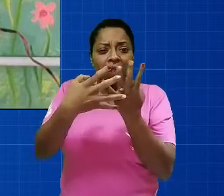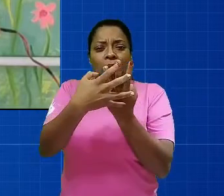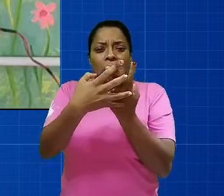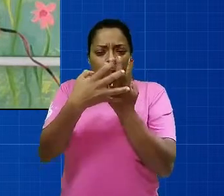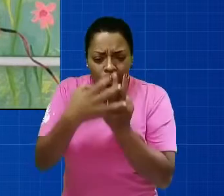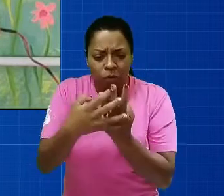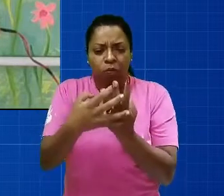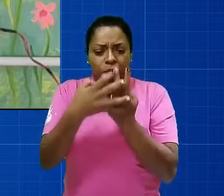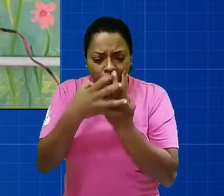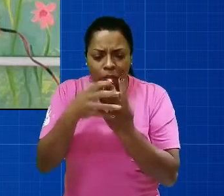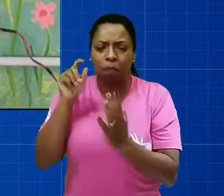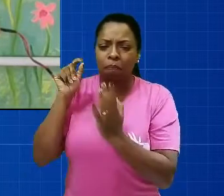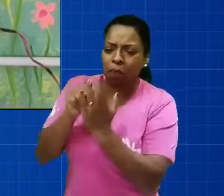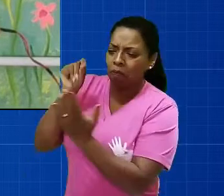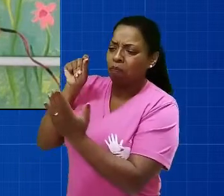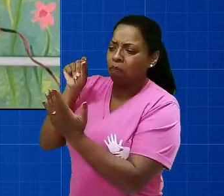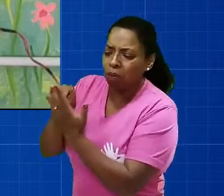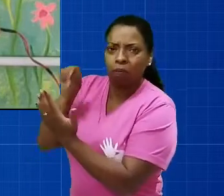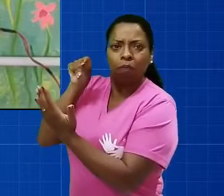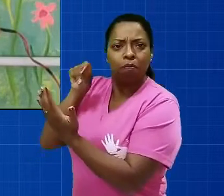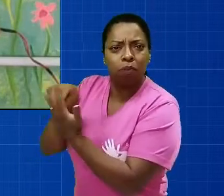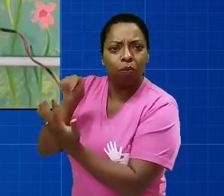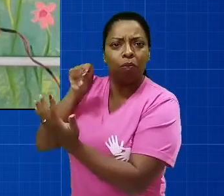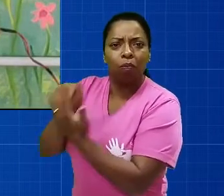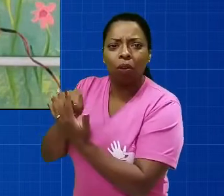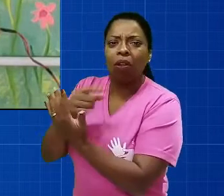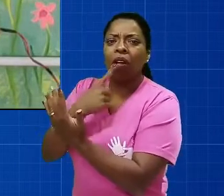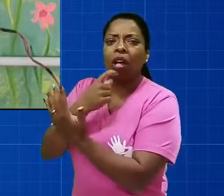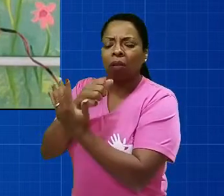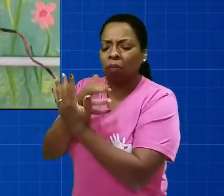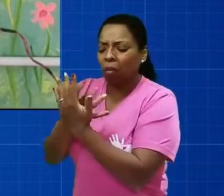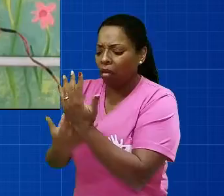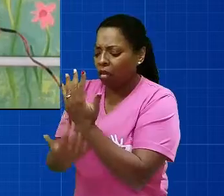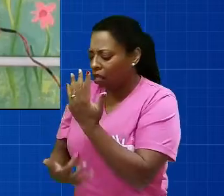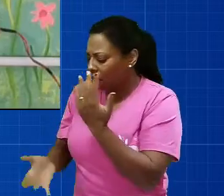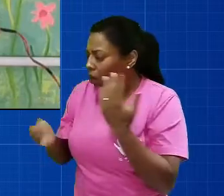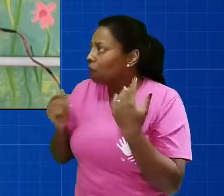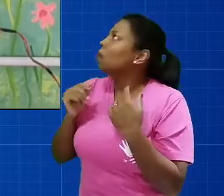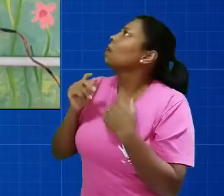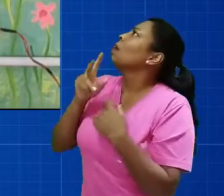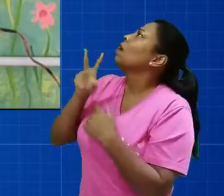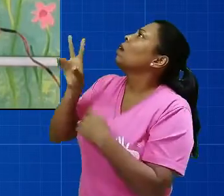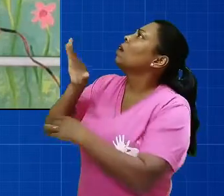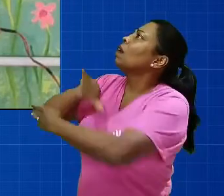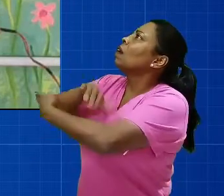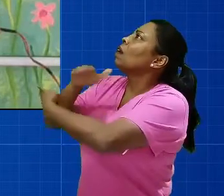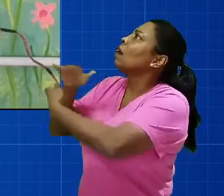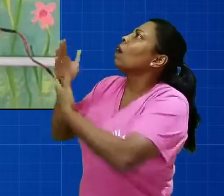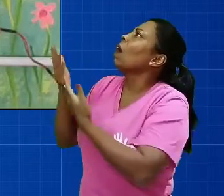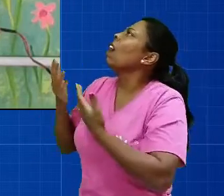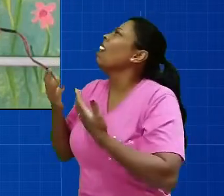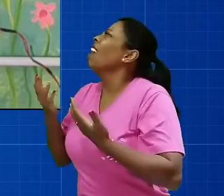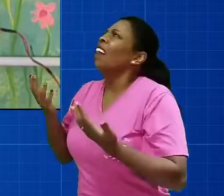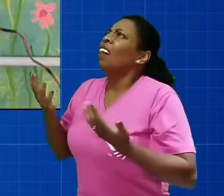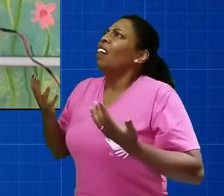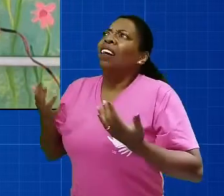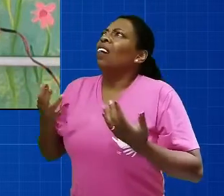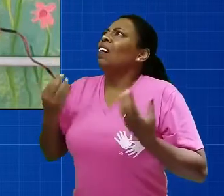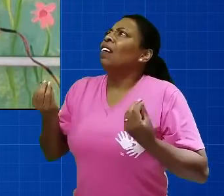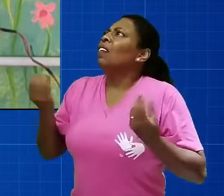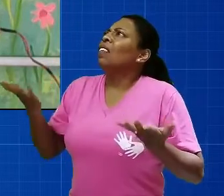nas gaiolas e deixavam um rastro de sangue no chão. Então, Armando conseguiu ver